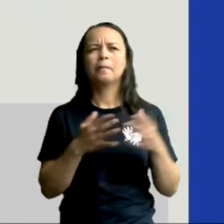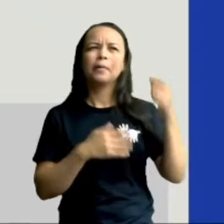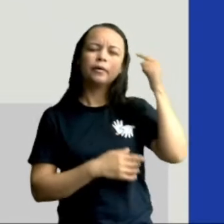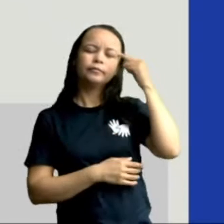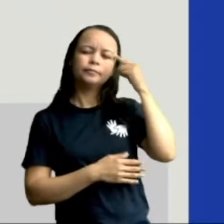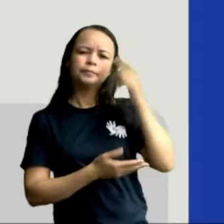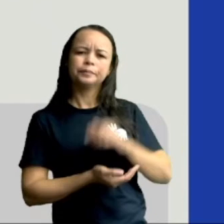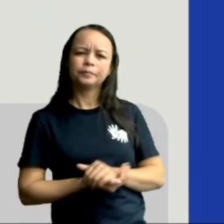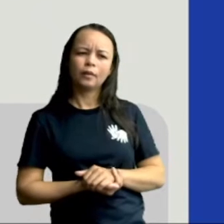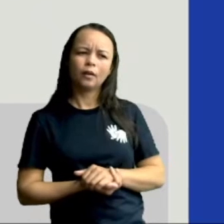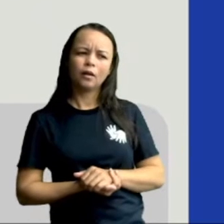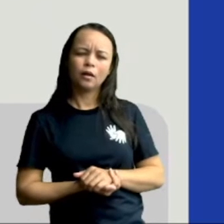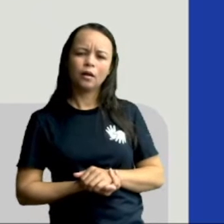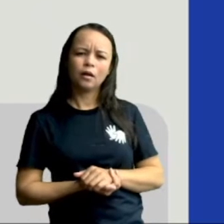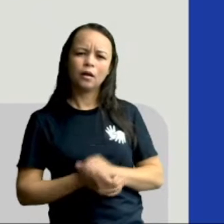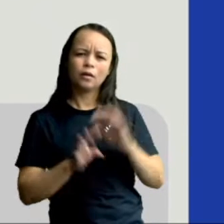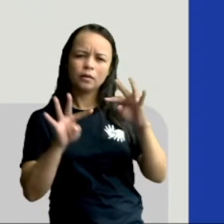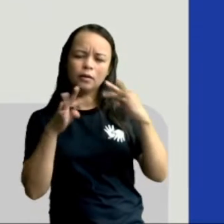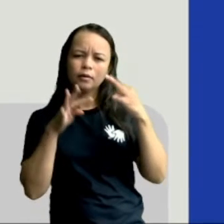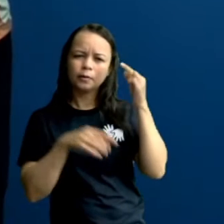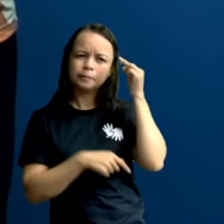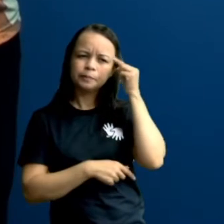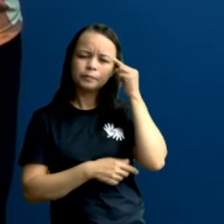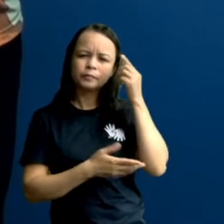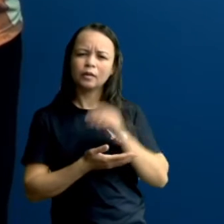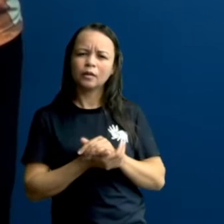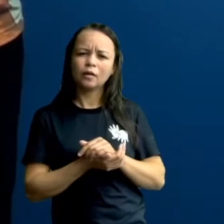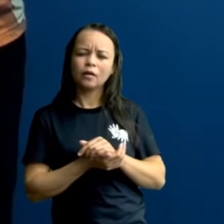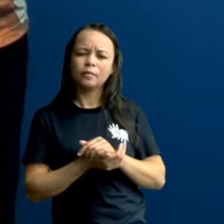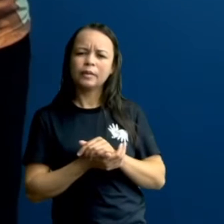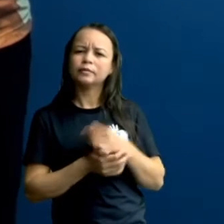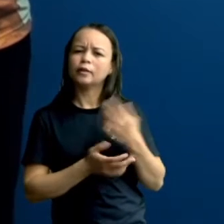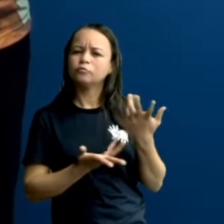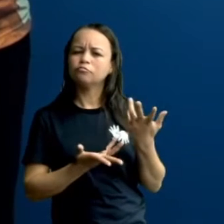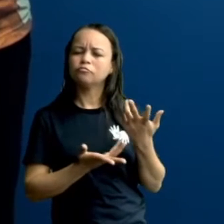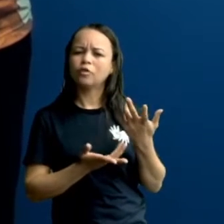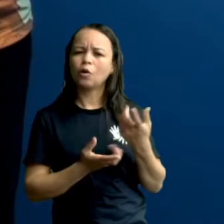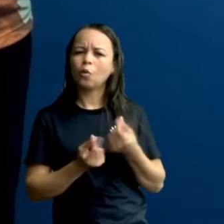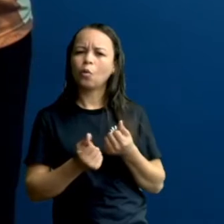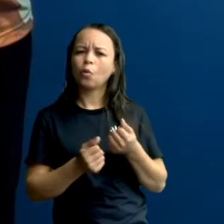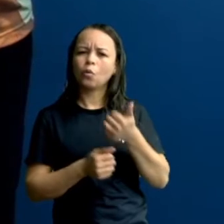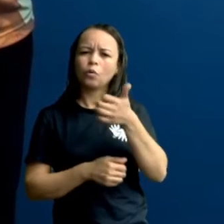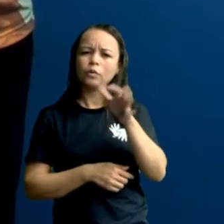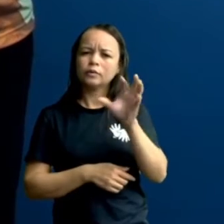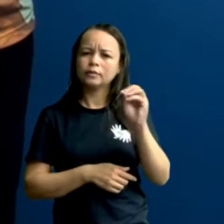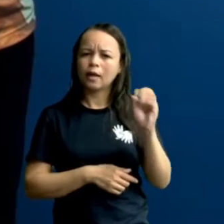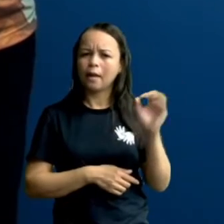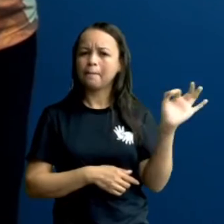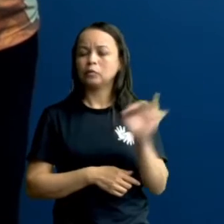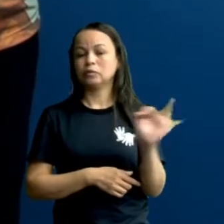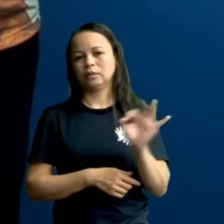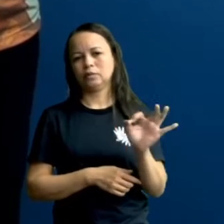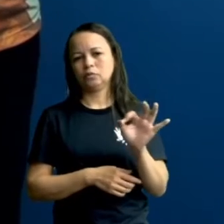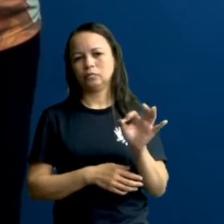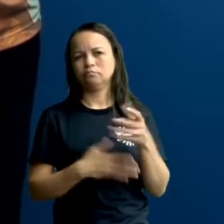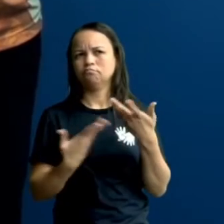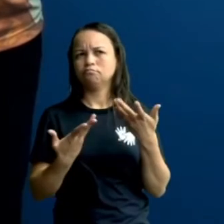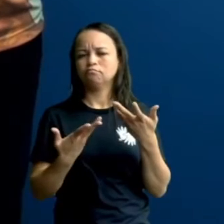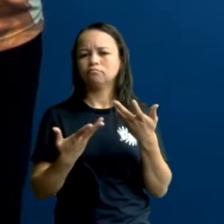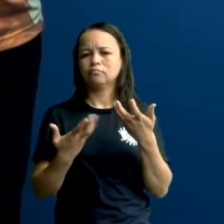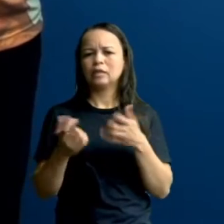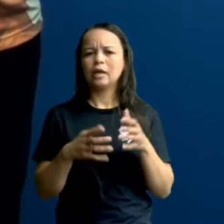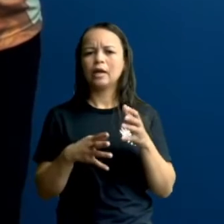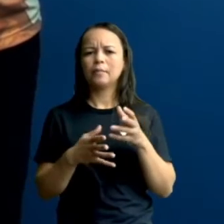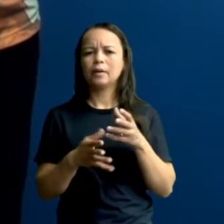comigo. Se liga aqui em mim, para você pensar. Pensa no valor 100%. Sempre para calcular a porcentagem, eu